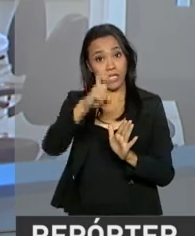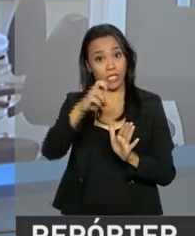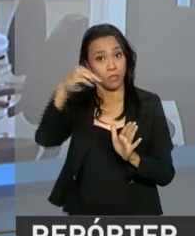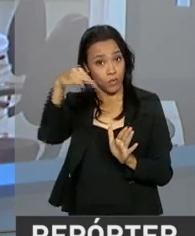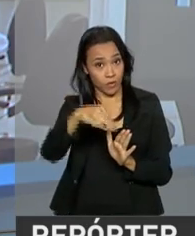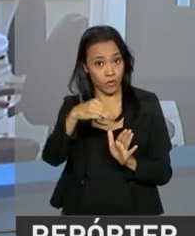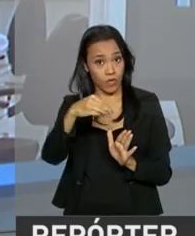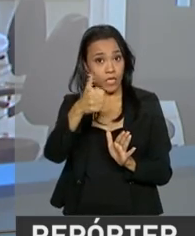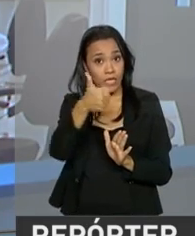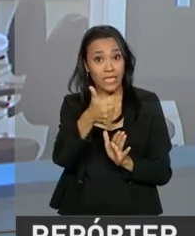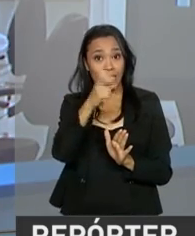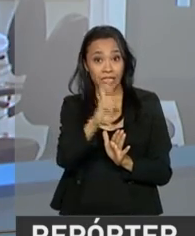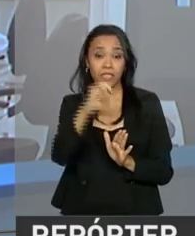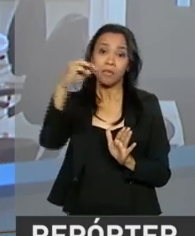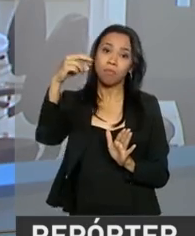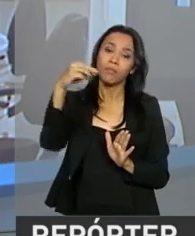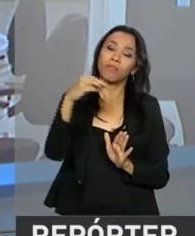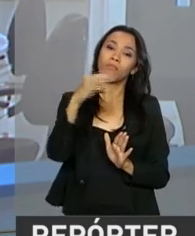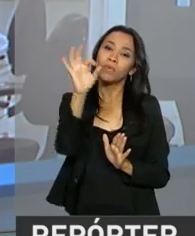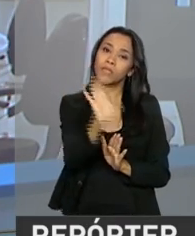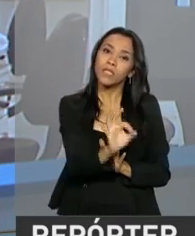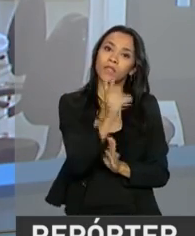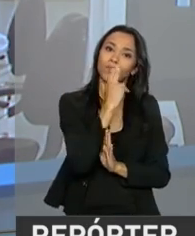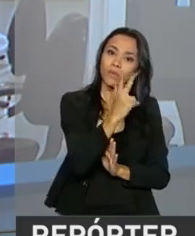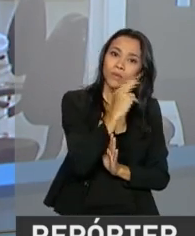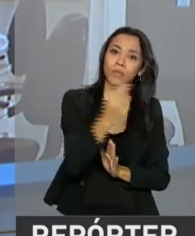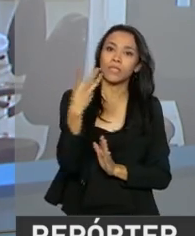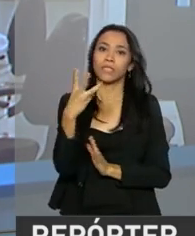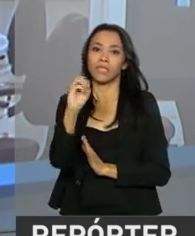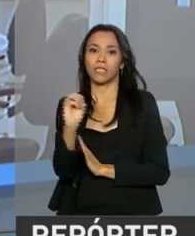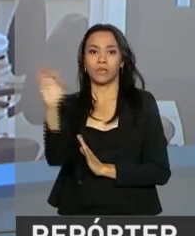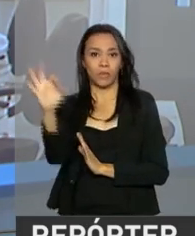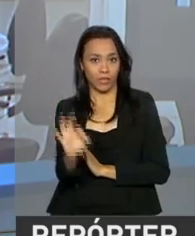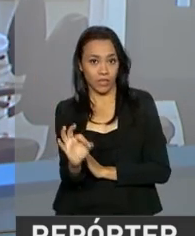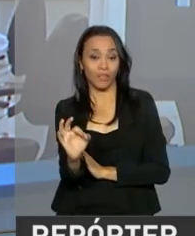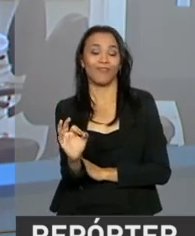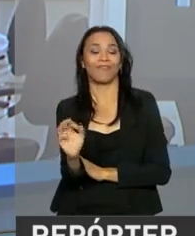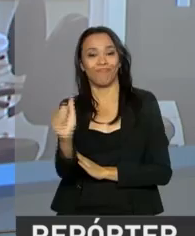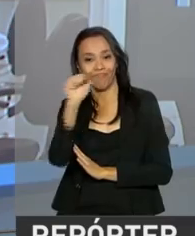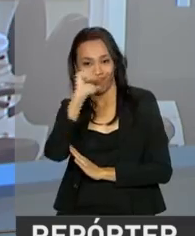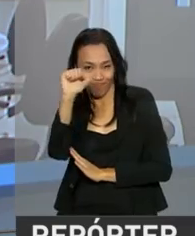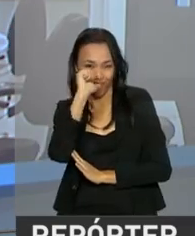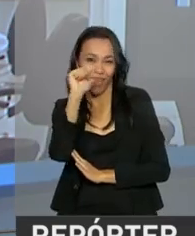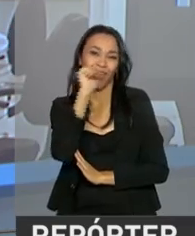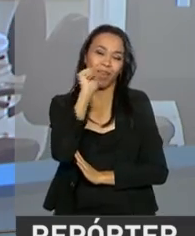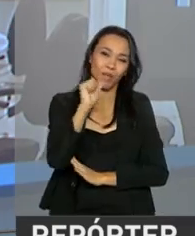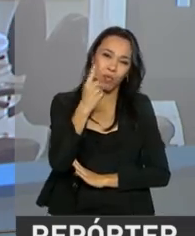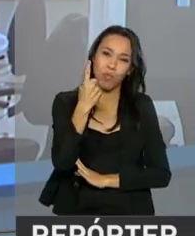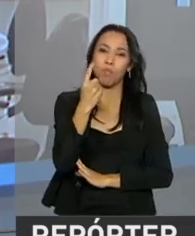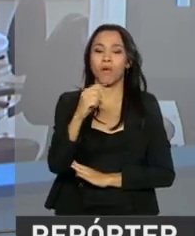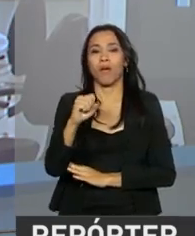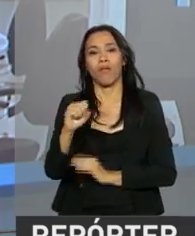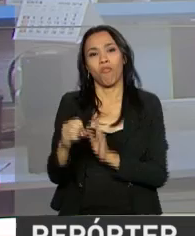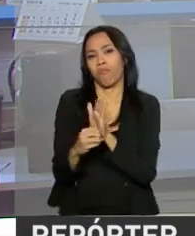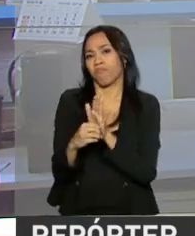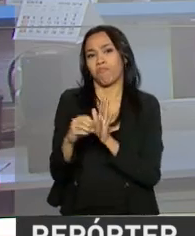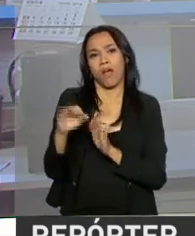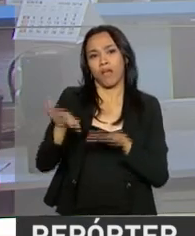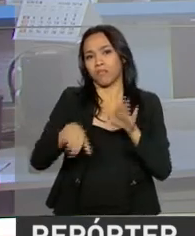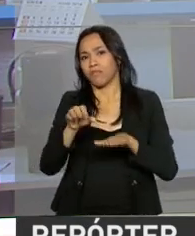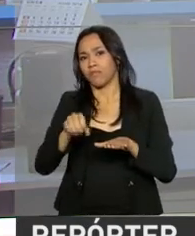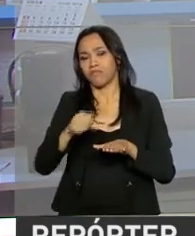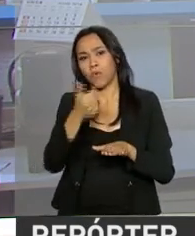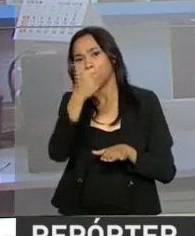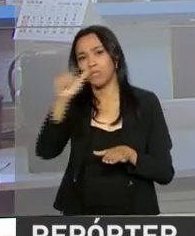formais fumam e 30 por cento consome bebida alcoólica uma ou mais vezes por semana e ainda